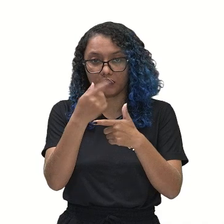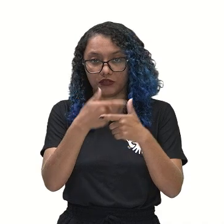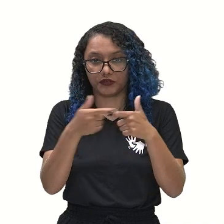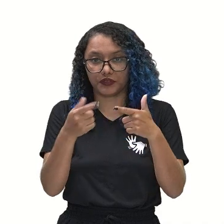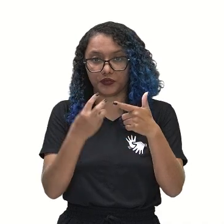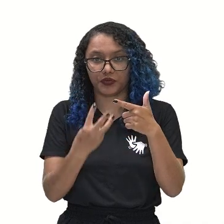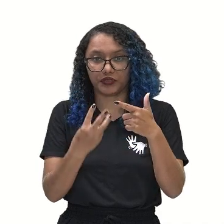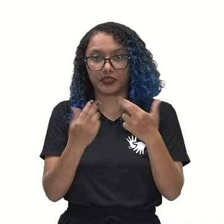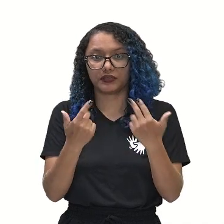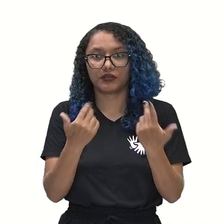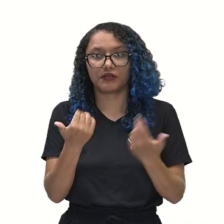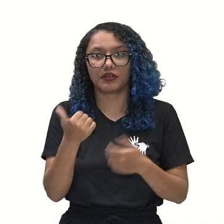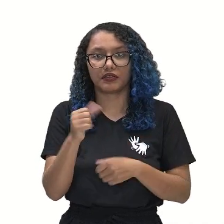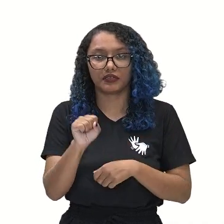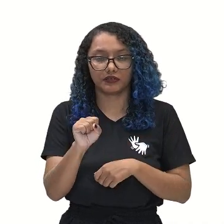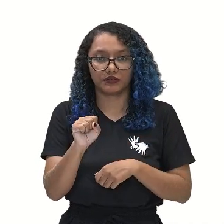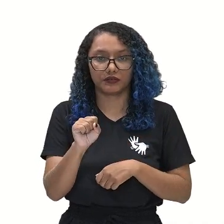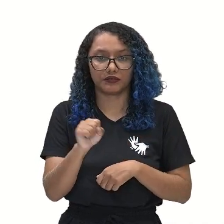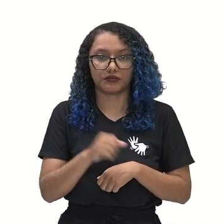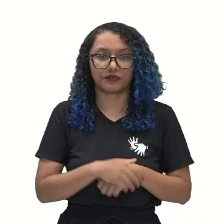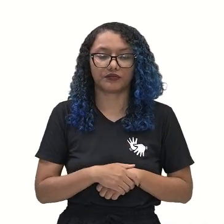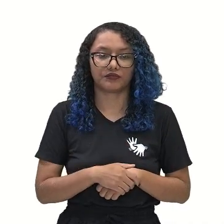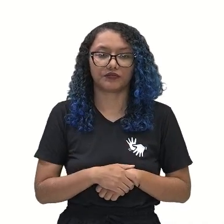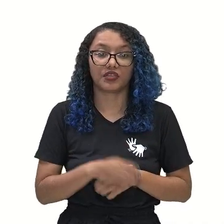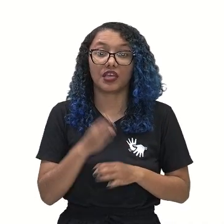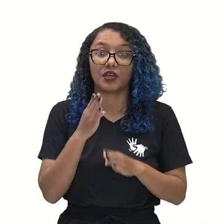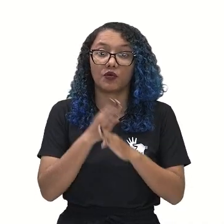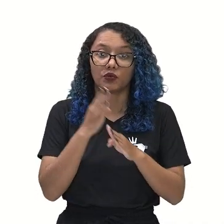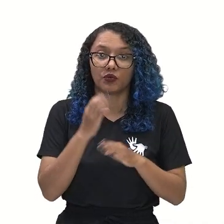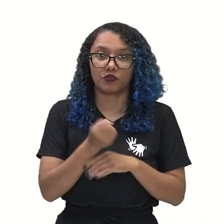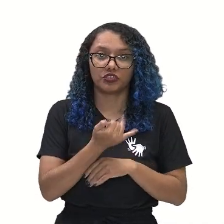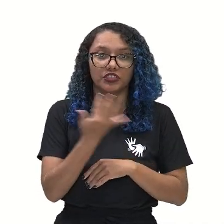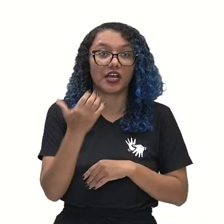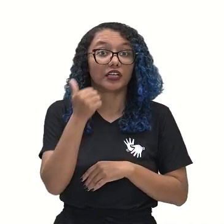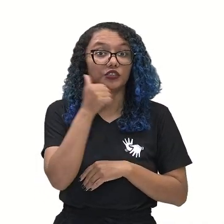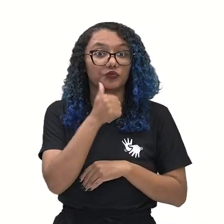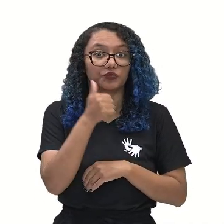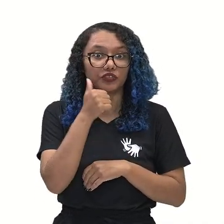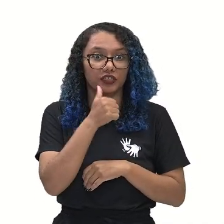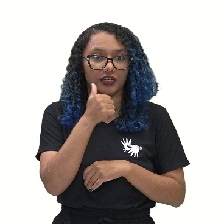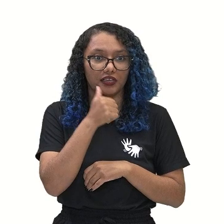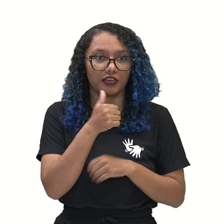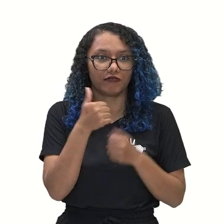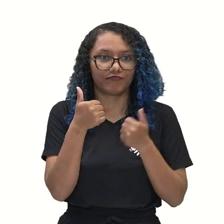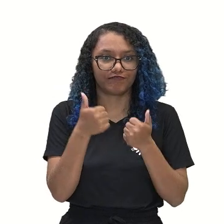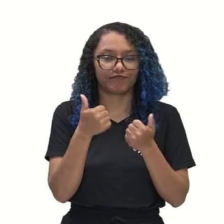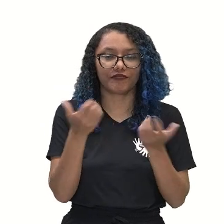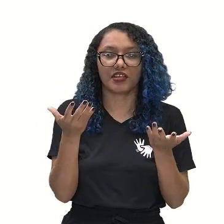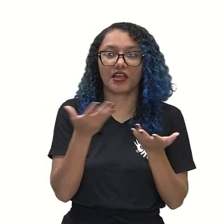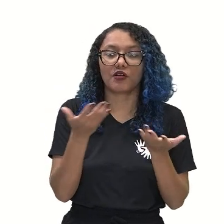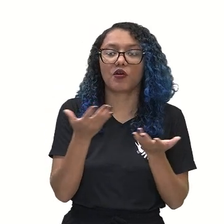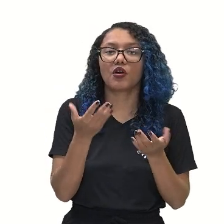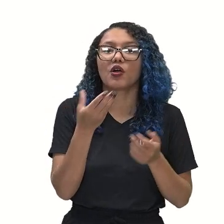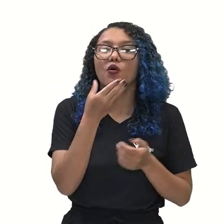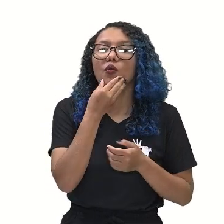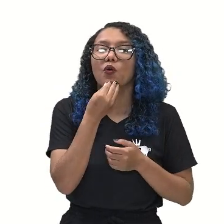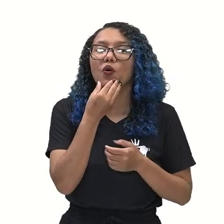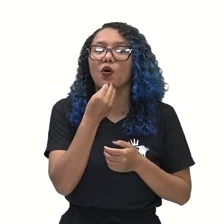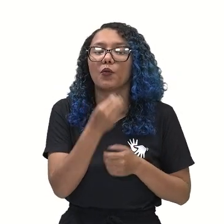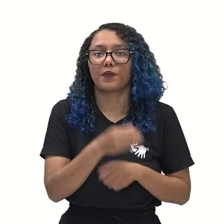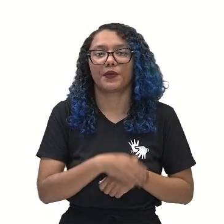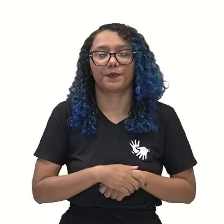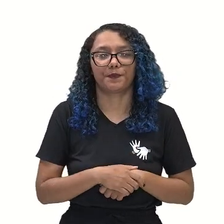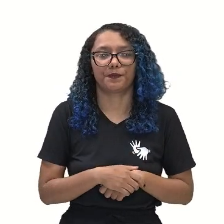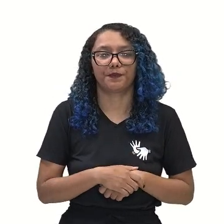quem, pessoal? O número das... meninas. Então, agora vamos encontrar o número dos meninos. E onde é que está o